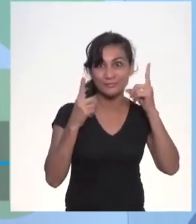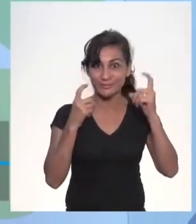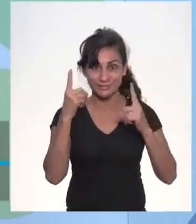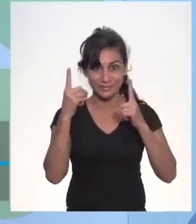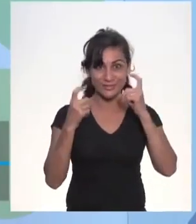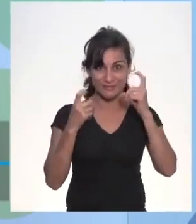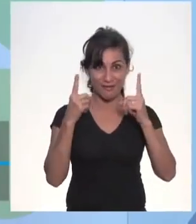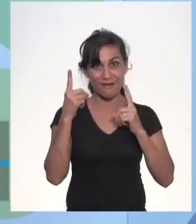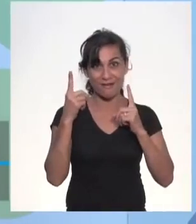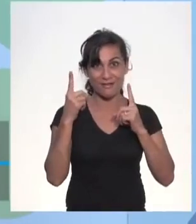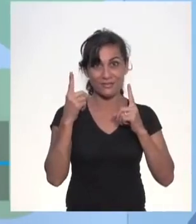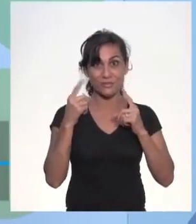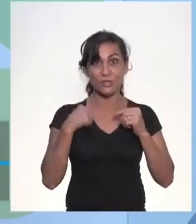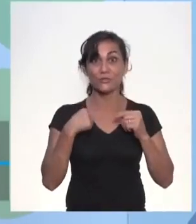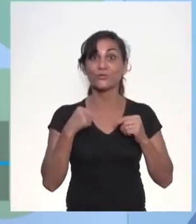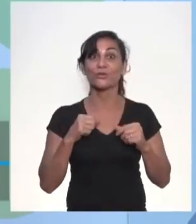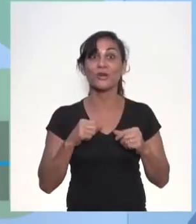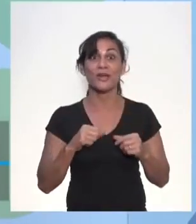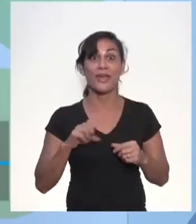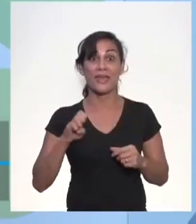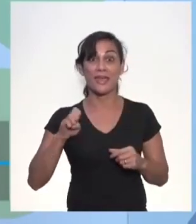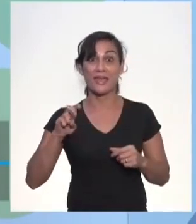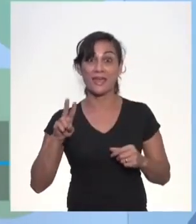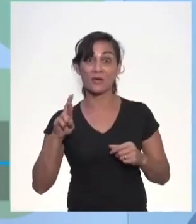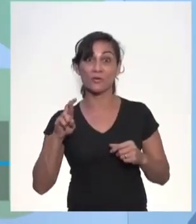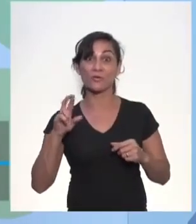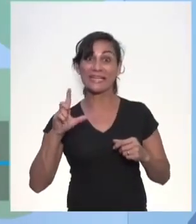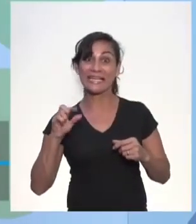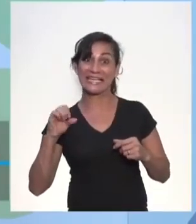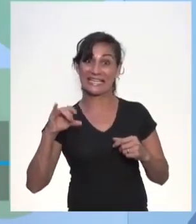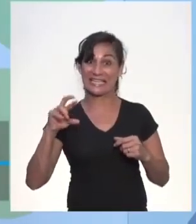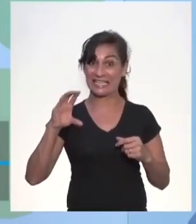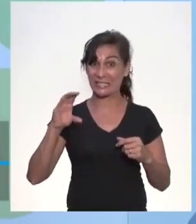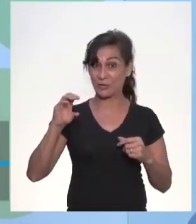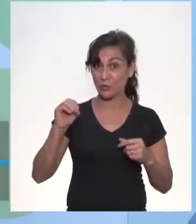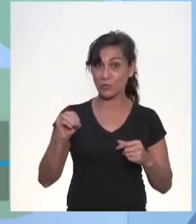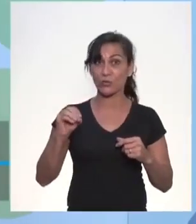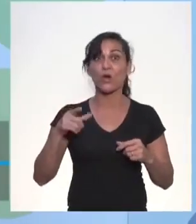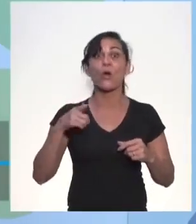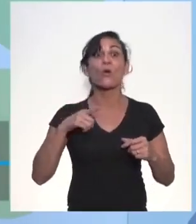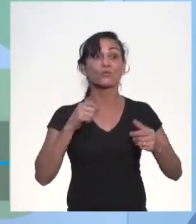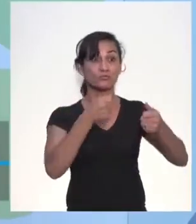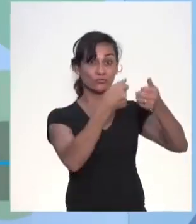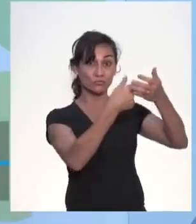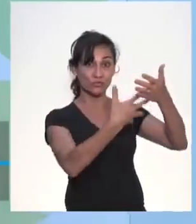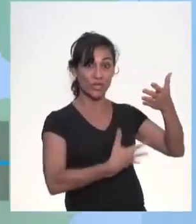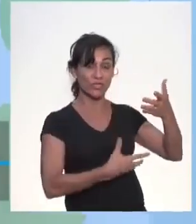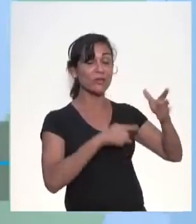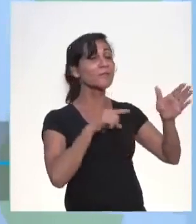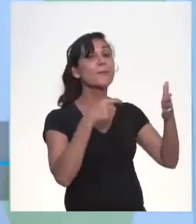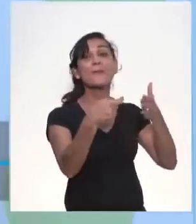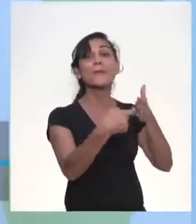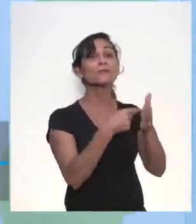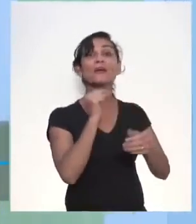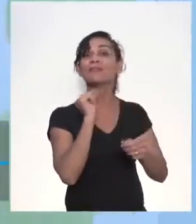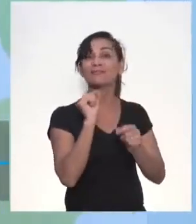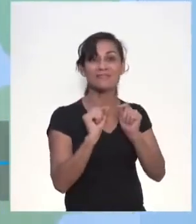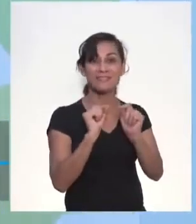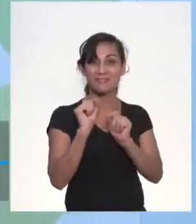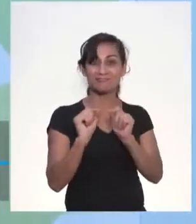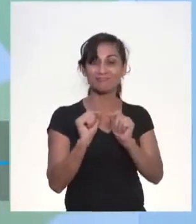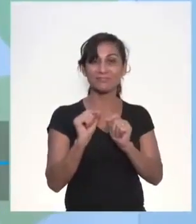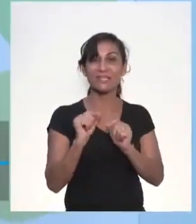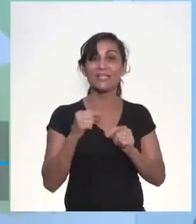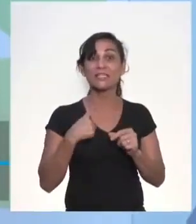expressividade do eu lírico, né? Querendo descrever ali essa moça. O outro chat que vai perguntar o seguinte, essa aí eu nem vou dar tempo para vocês mandarem para